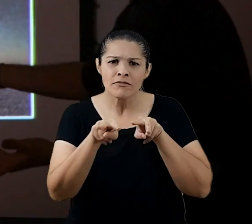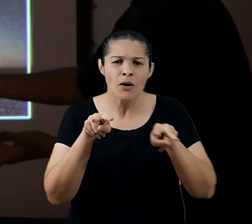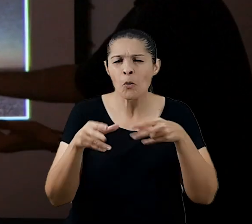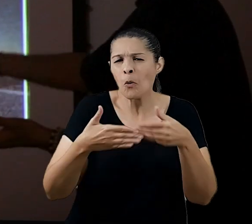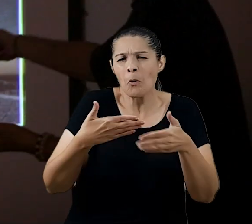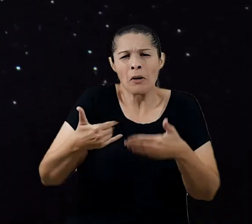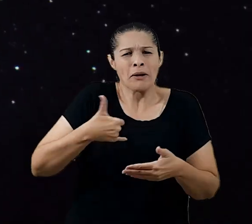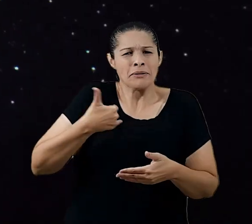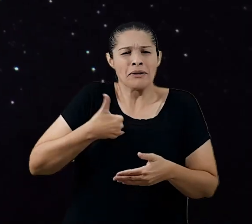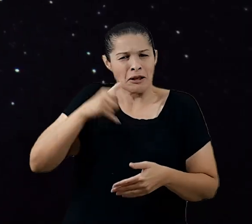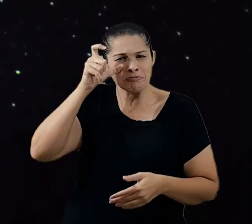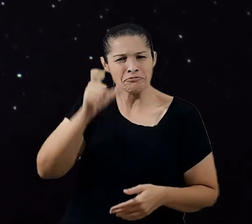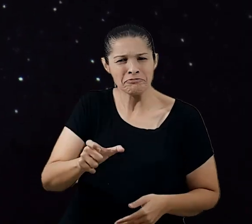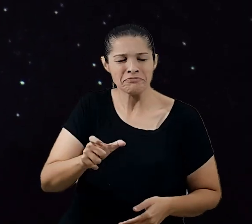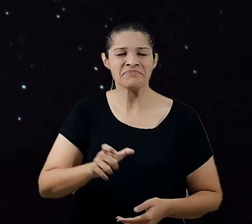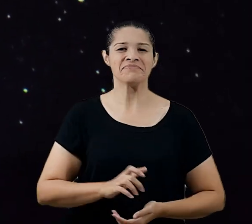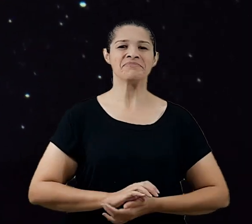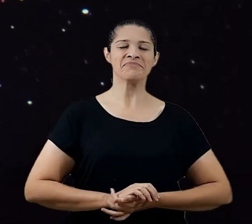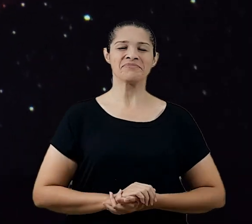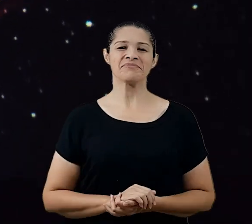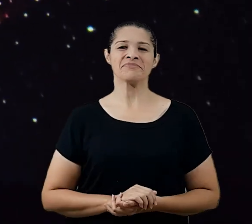idade.